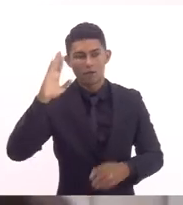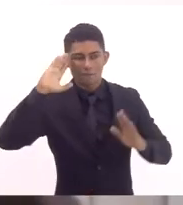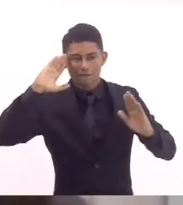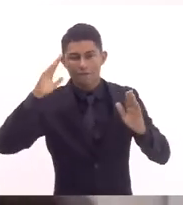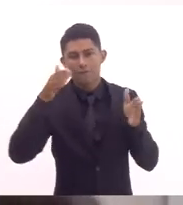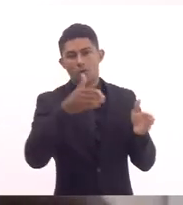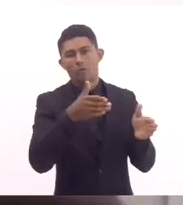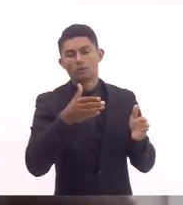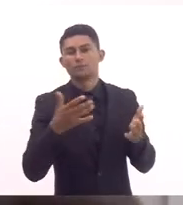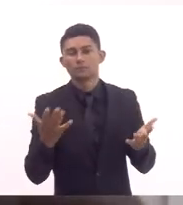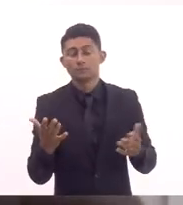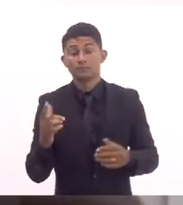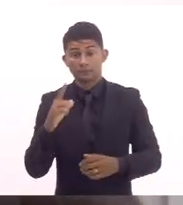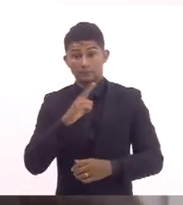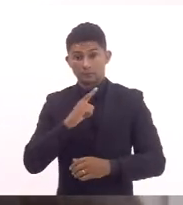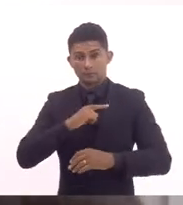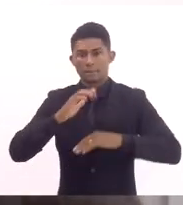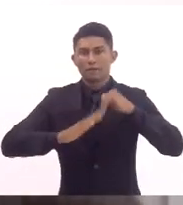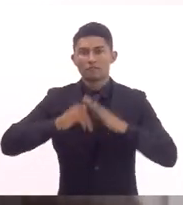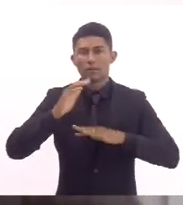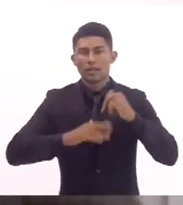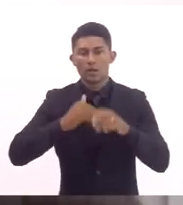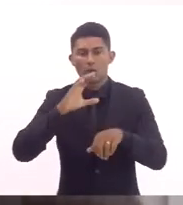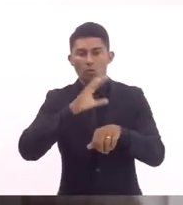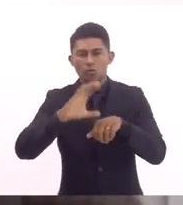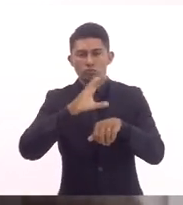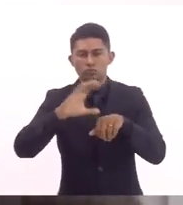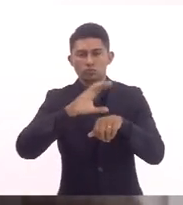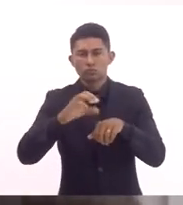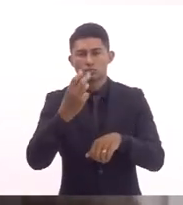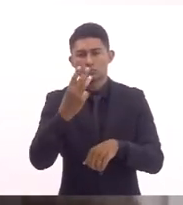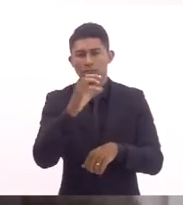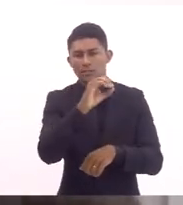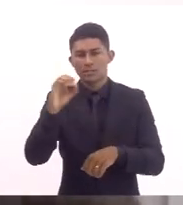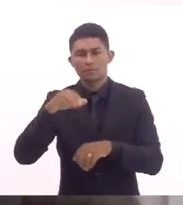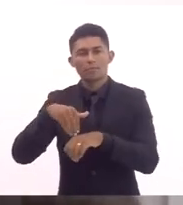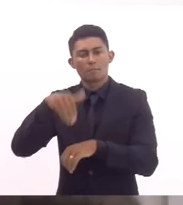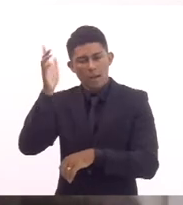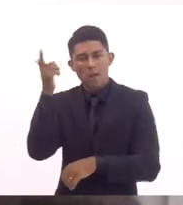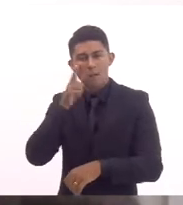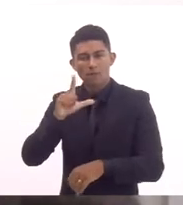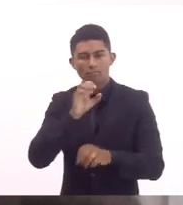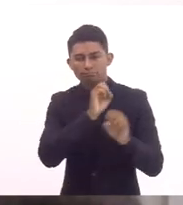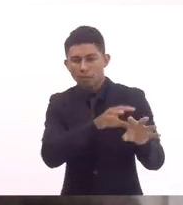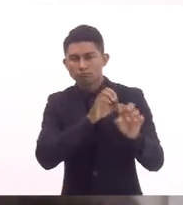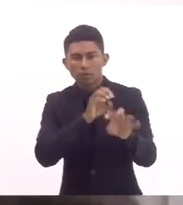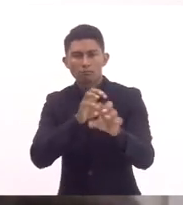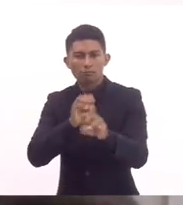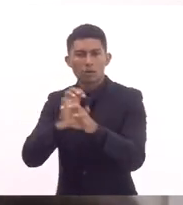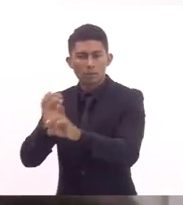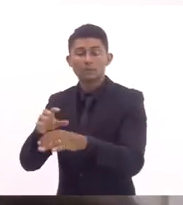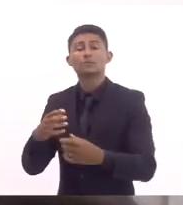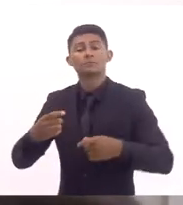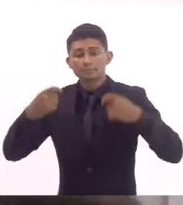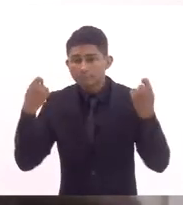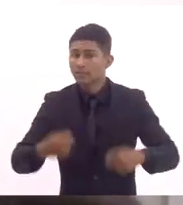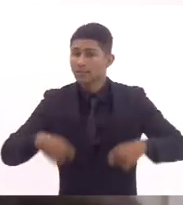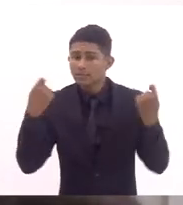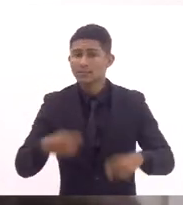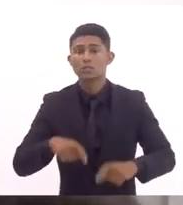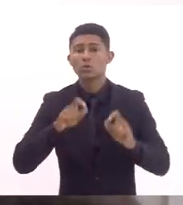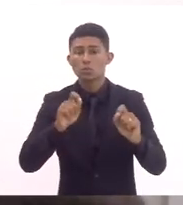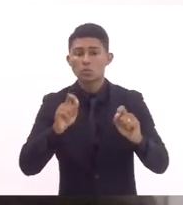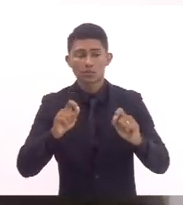projeto a gente capacitou mais de 300 profissionais da atenção primária e outra colega falou que não importância a gente tem que fortalecer a atenção primária